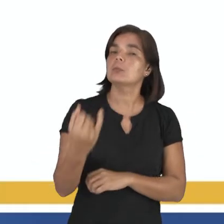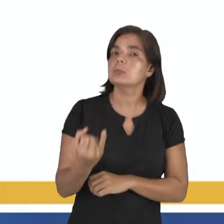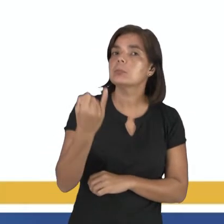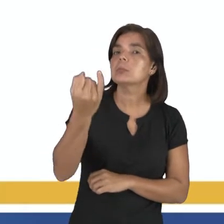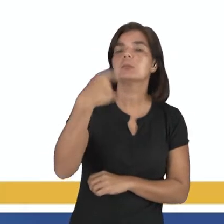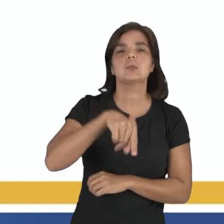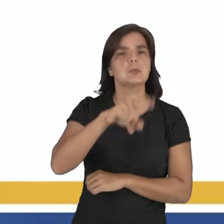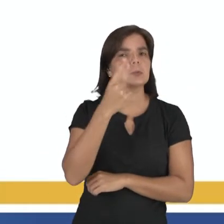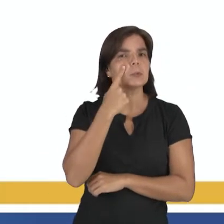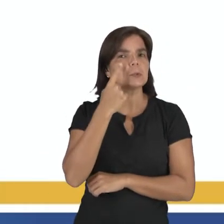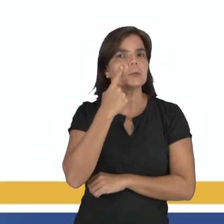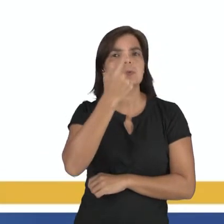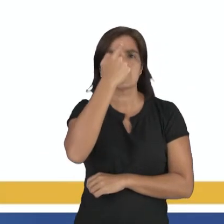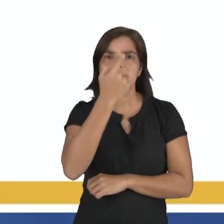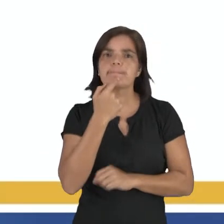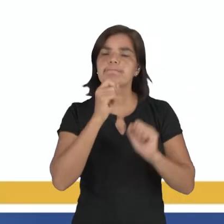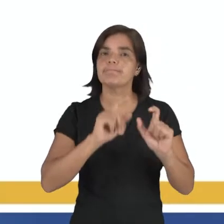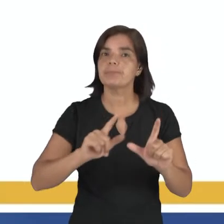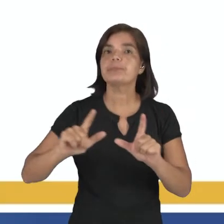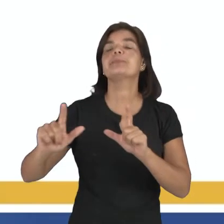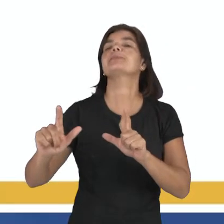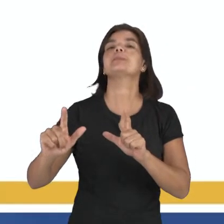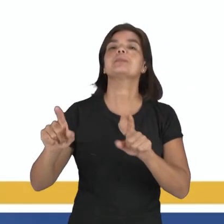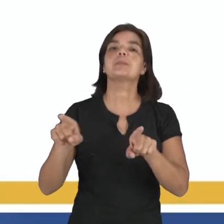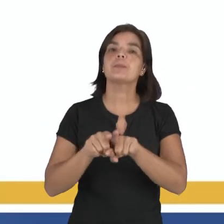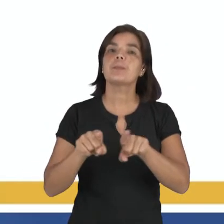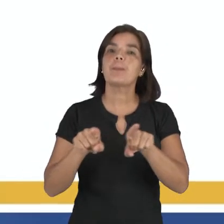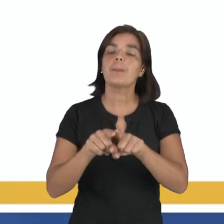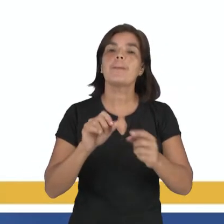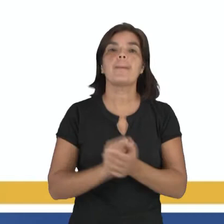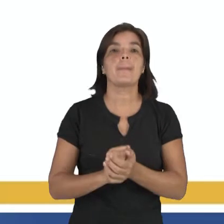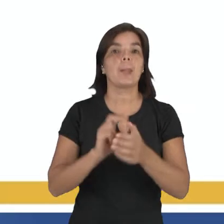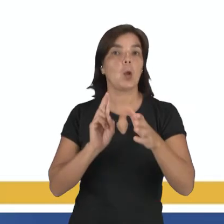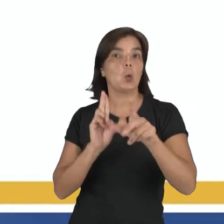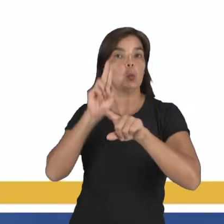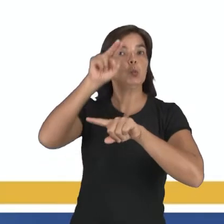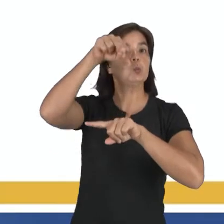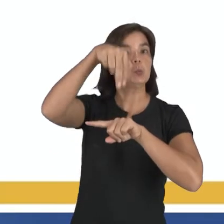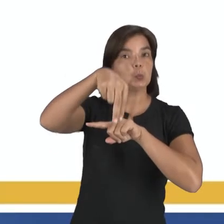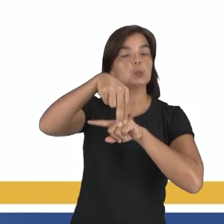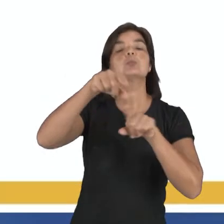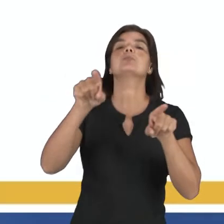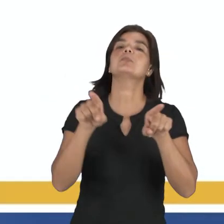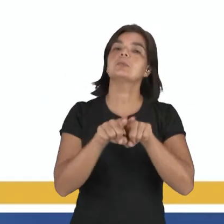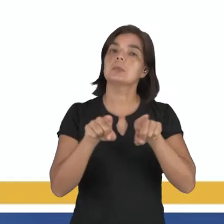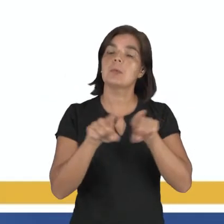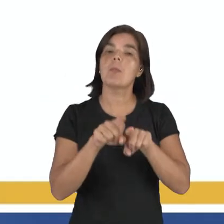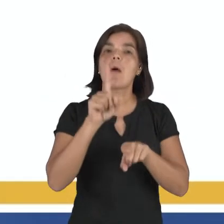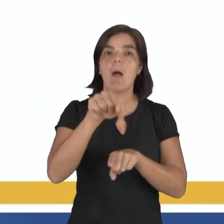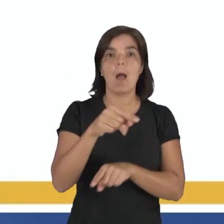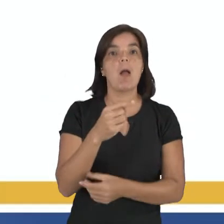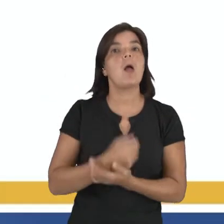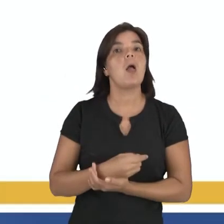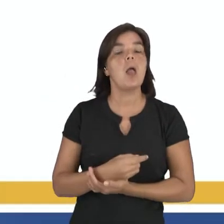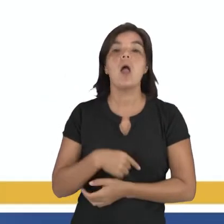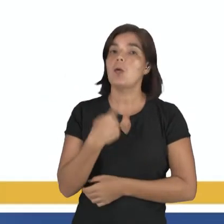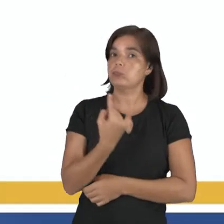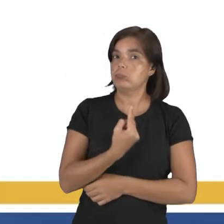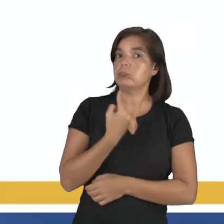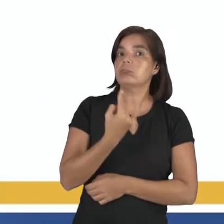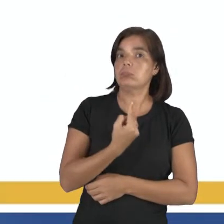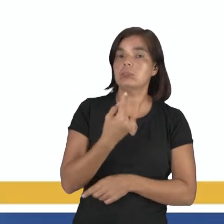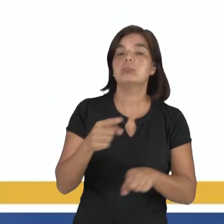vocês observem também essa questão do salto em altura, que também é parte de uma prova